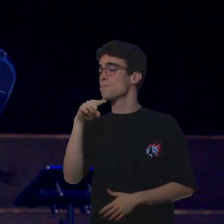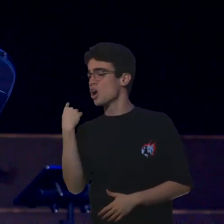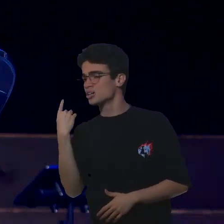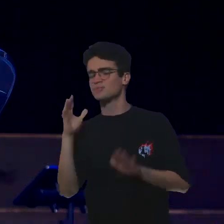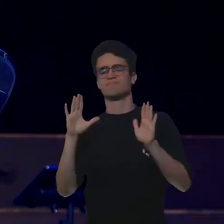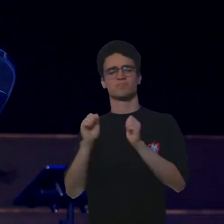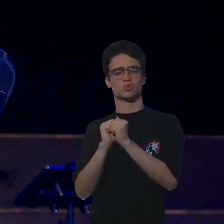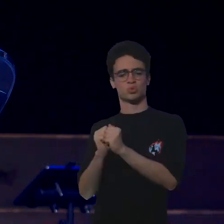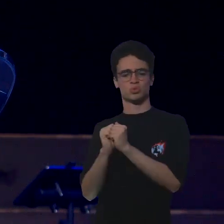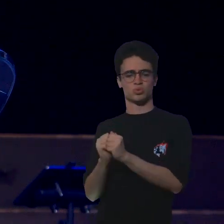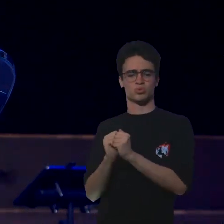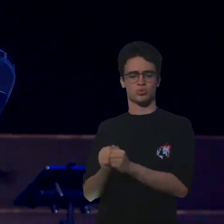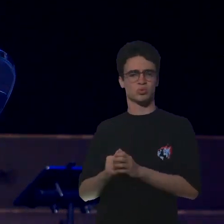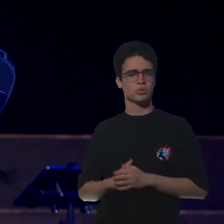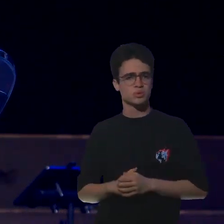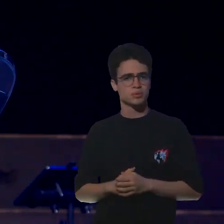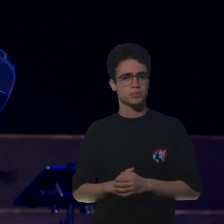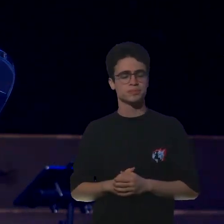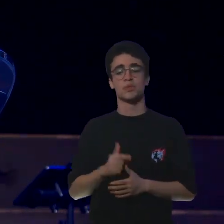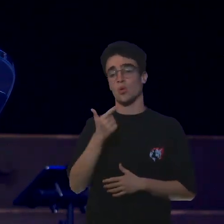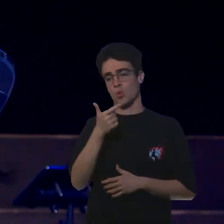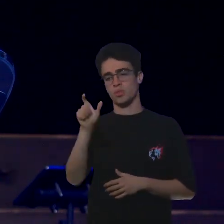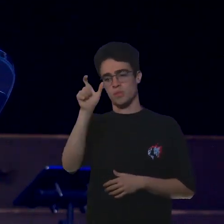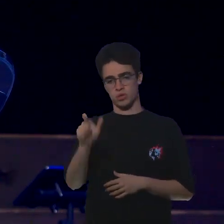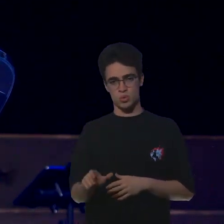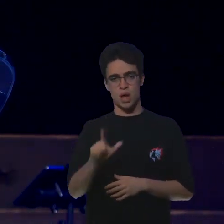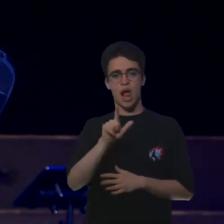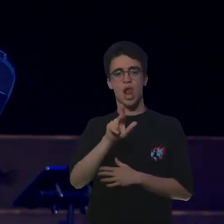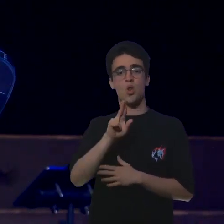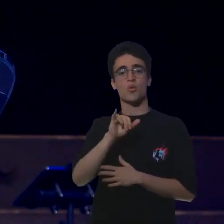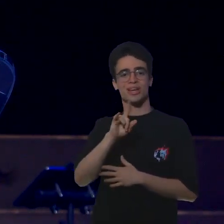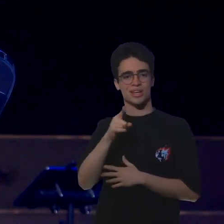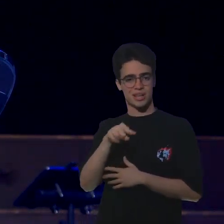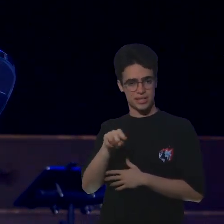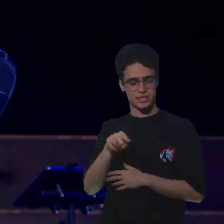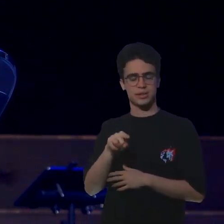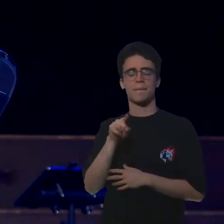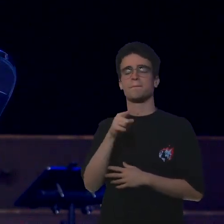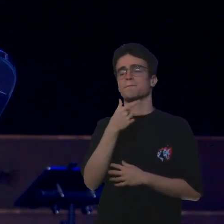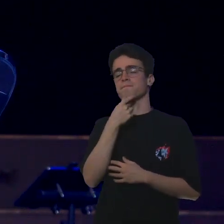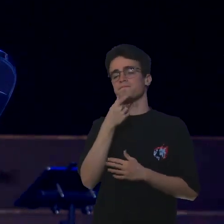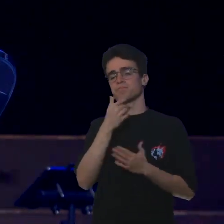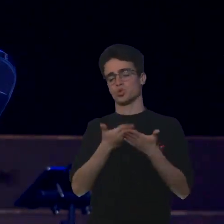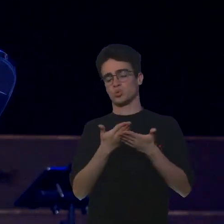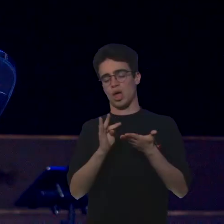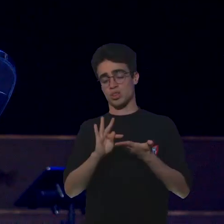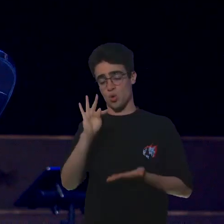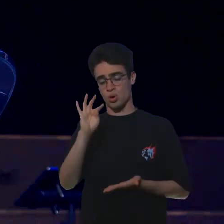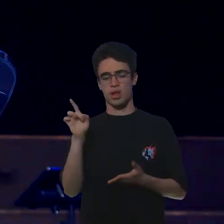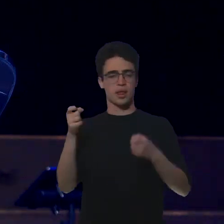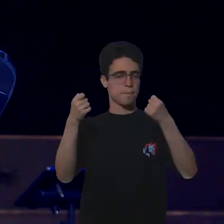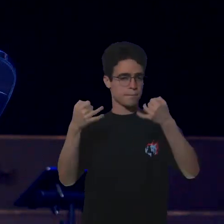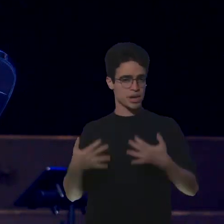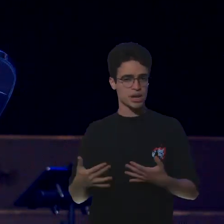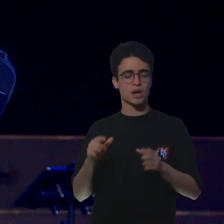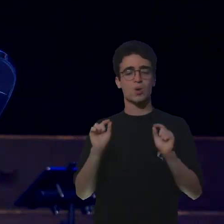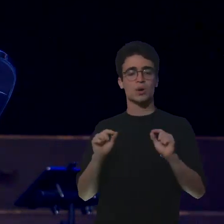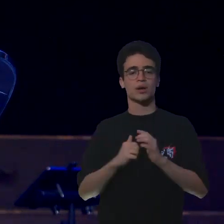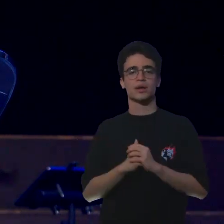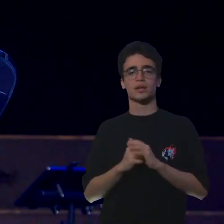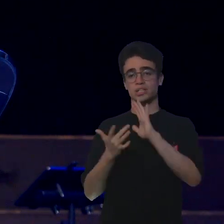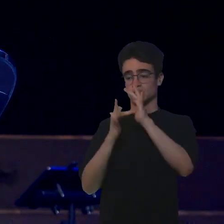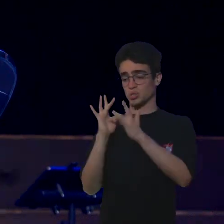Luiz Saião, que é um teólogo, ele diz numa das suas pregações que andar perto